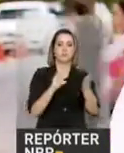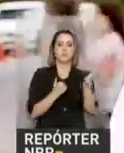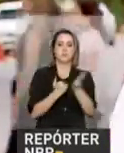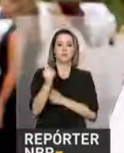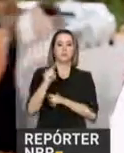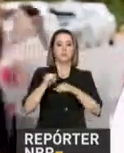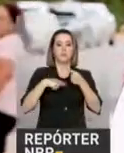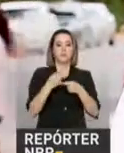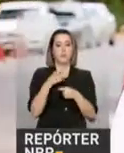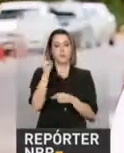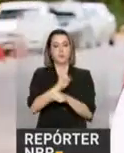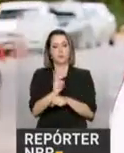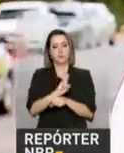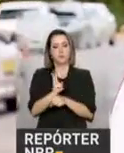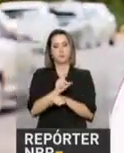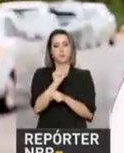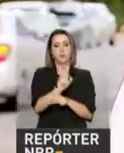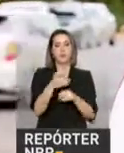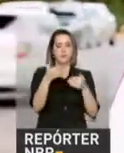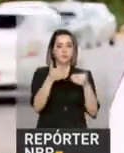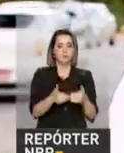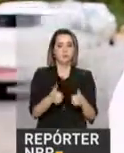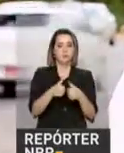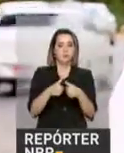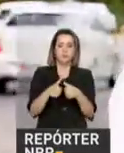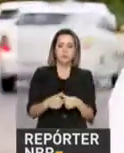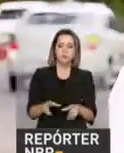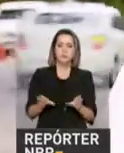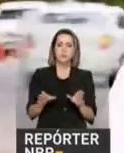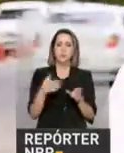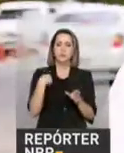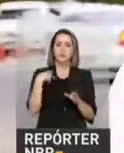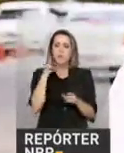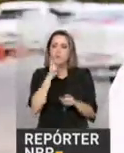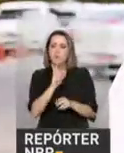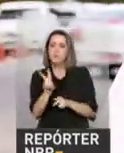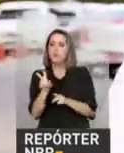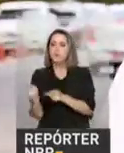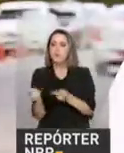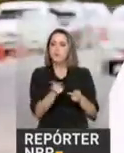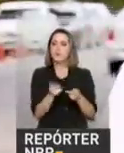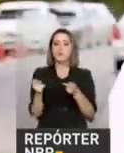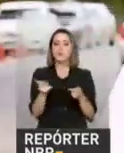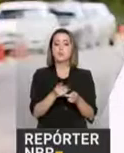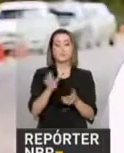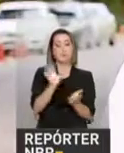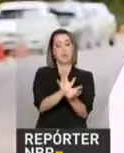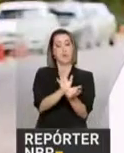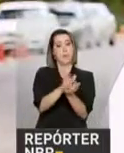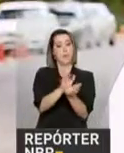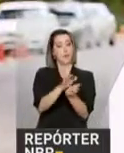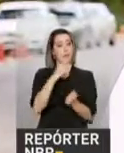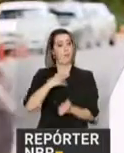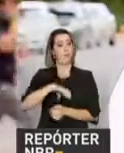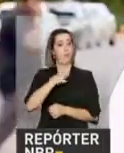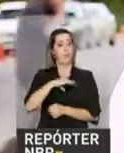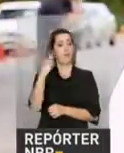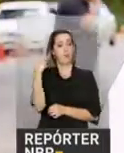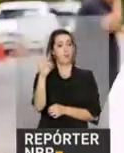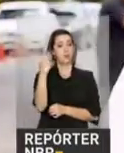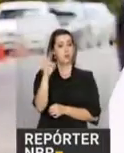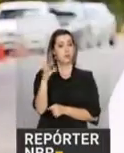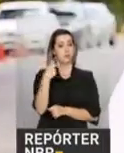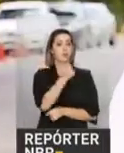continuar com as vistorias. Estão previstas visitas técnicas nos estados de Pernambuco, Bahia,